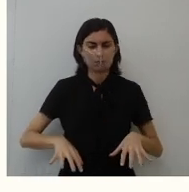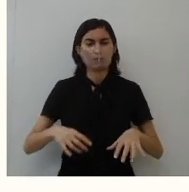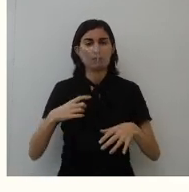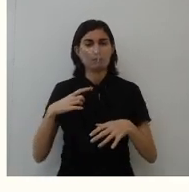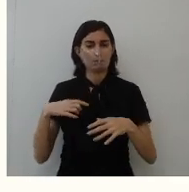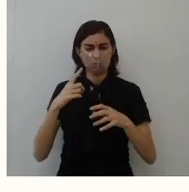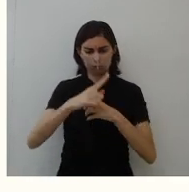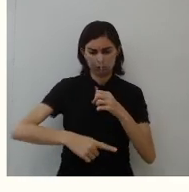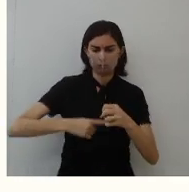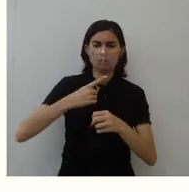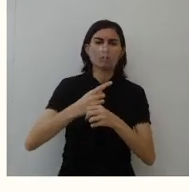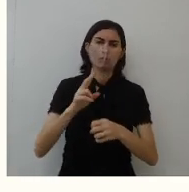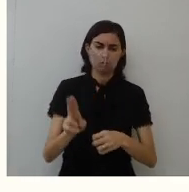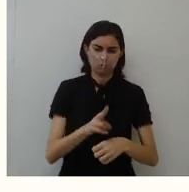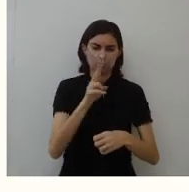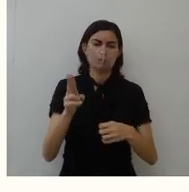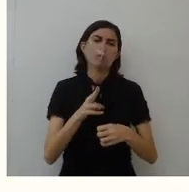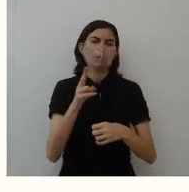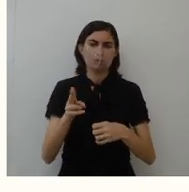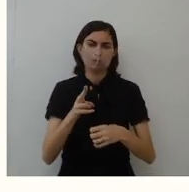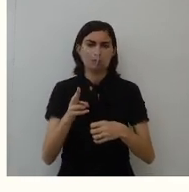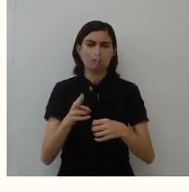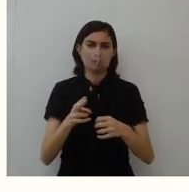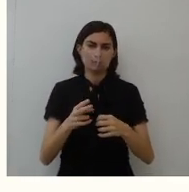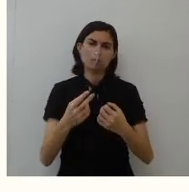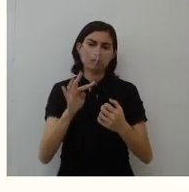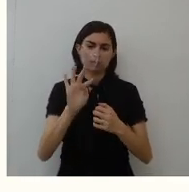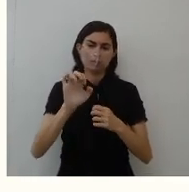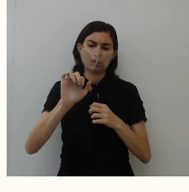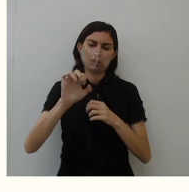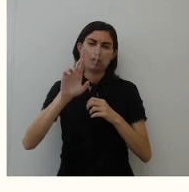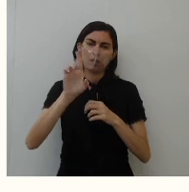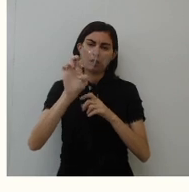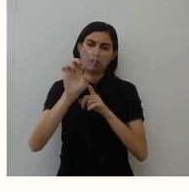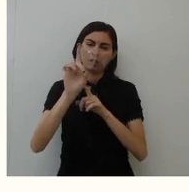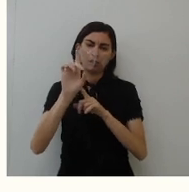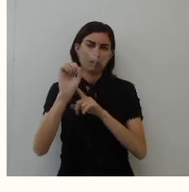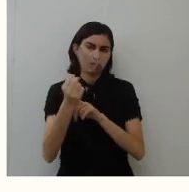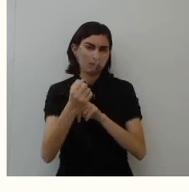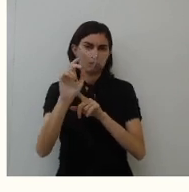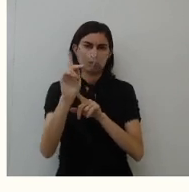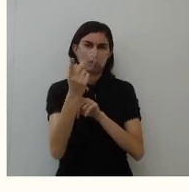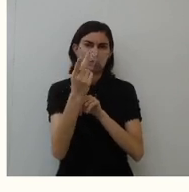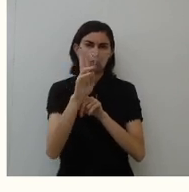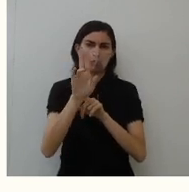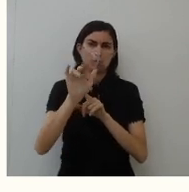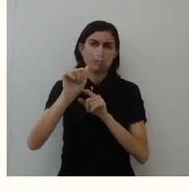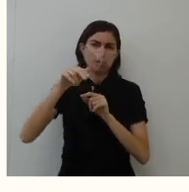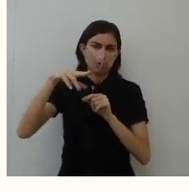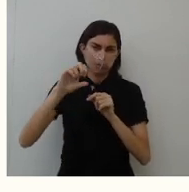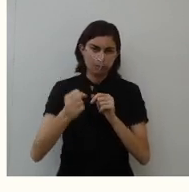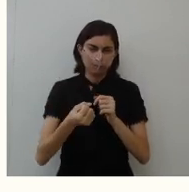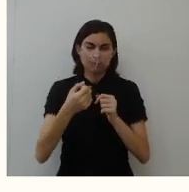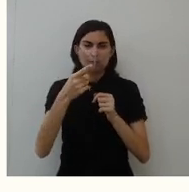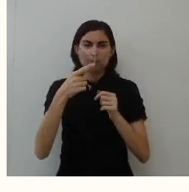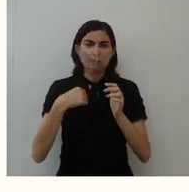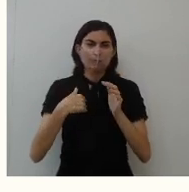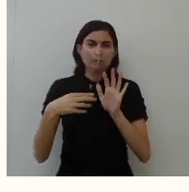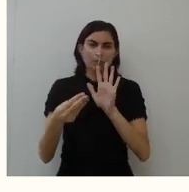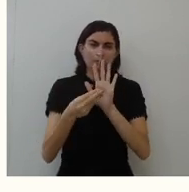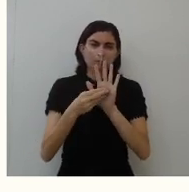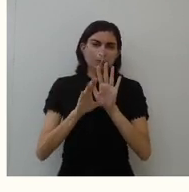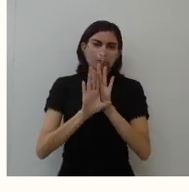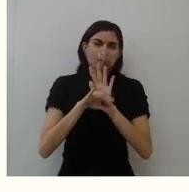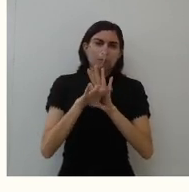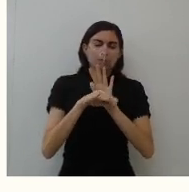a geografia usar o termo, né, redes urbanas, tá certo? Eu estabeleci um conceitozinho aqui